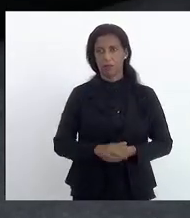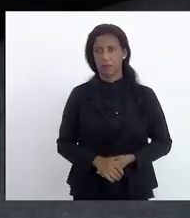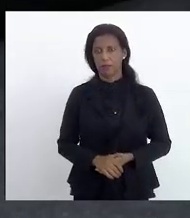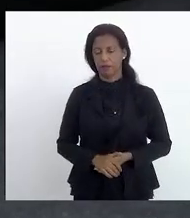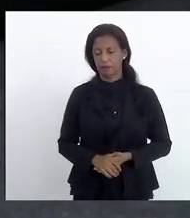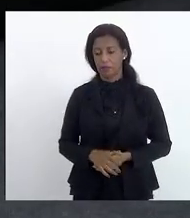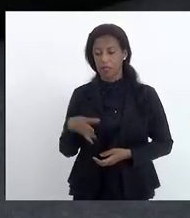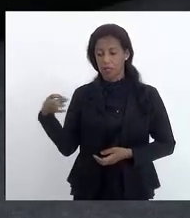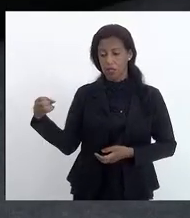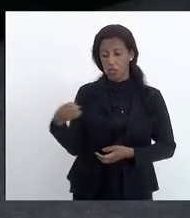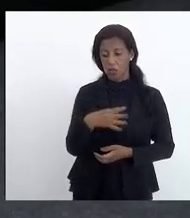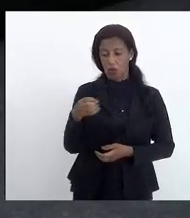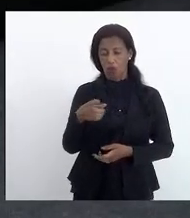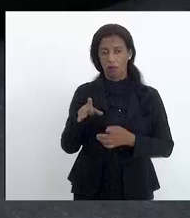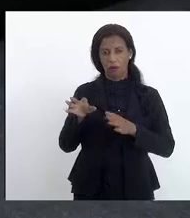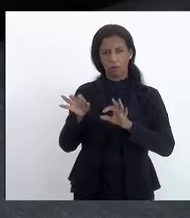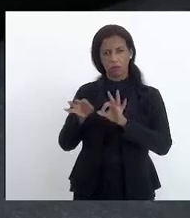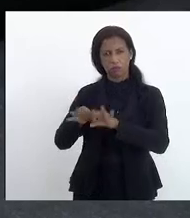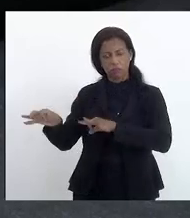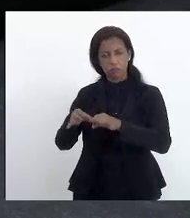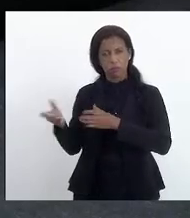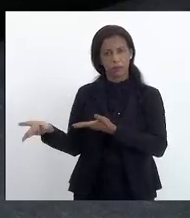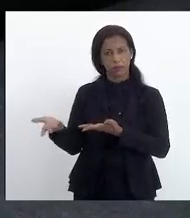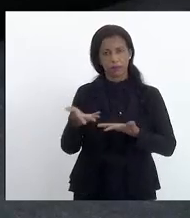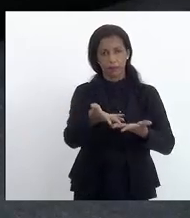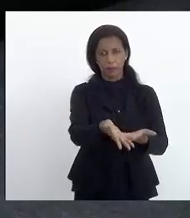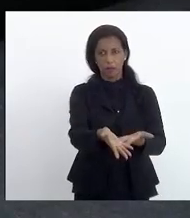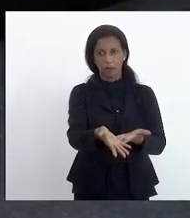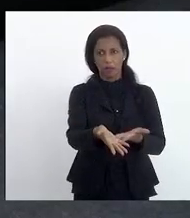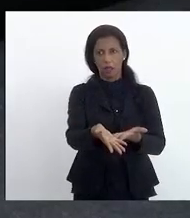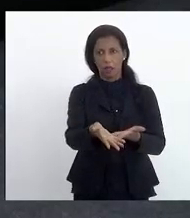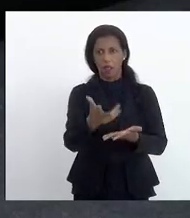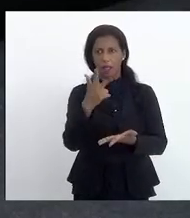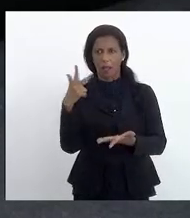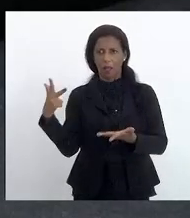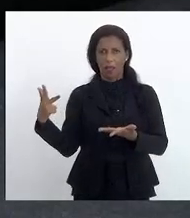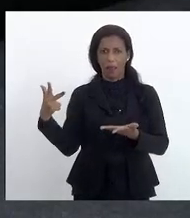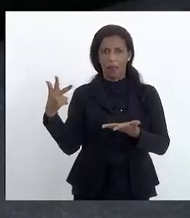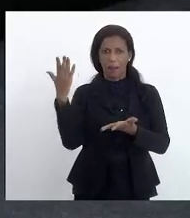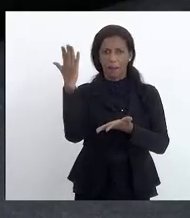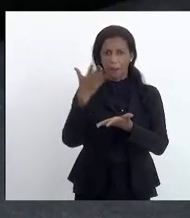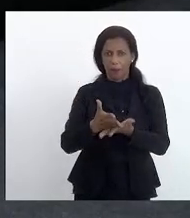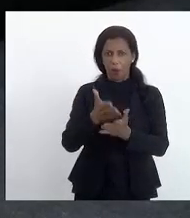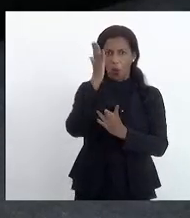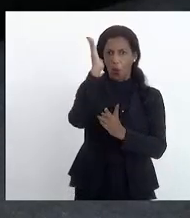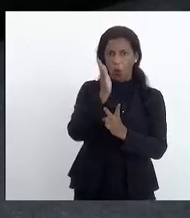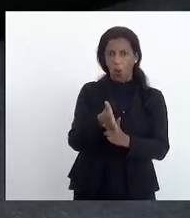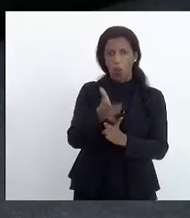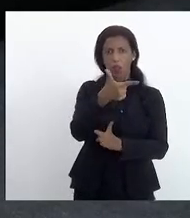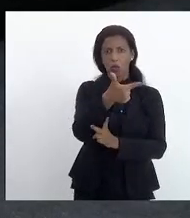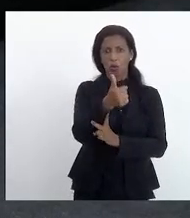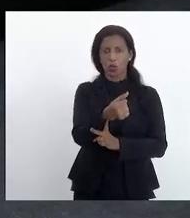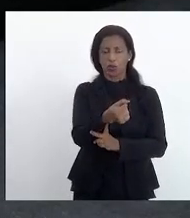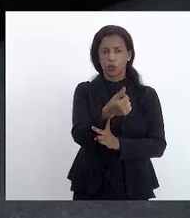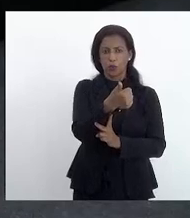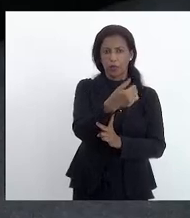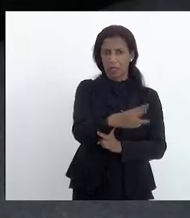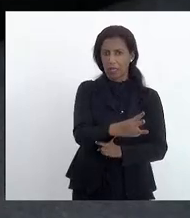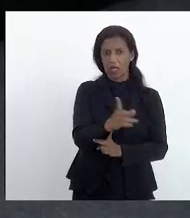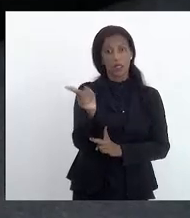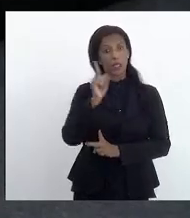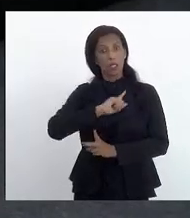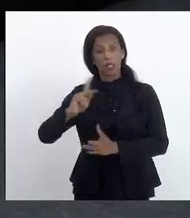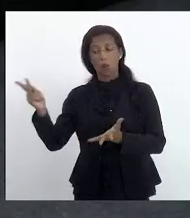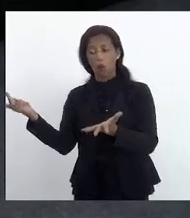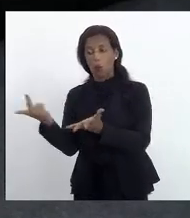essa nova medida que foi encaminhada, ela faz um corte em 2013, que é um corte que não foi